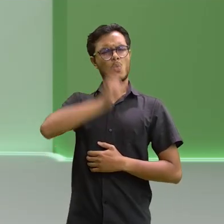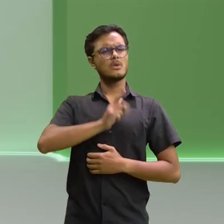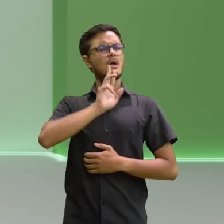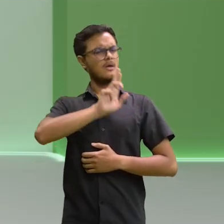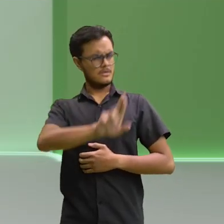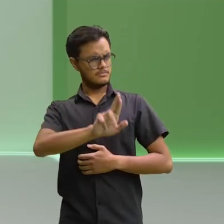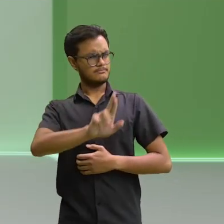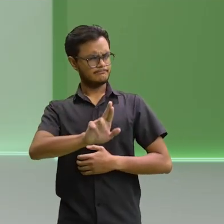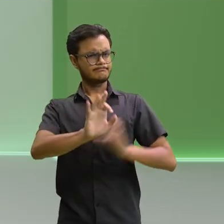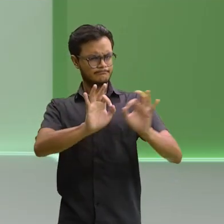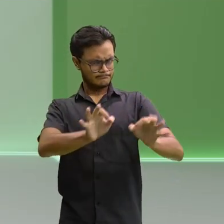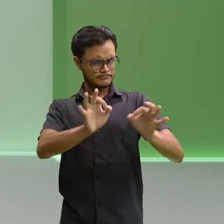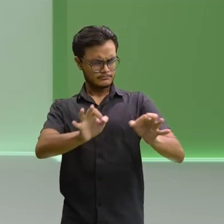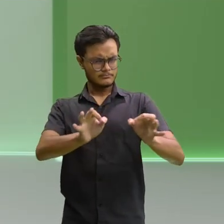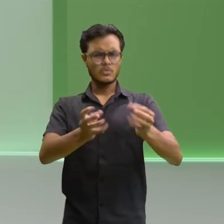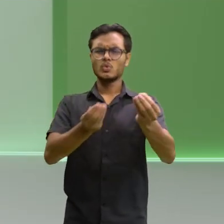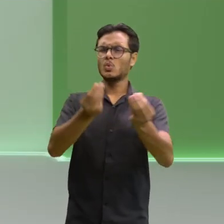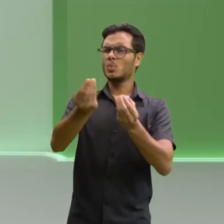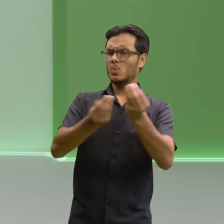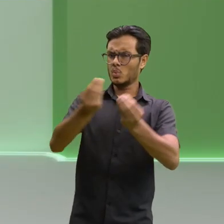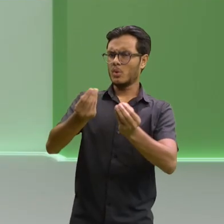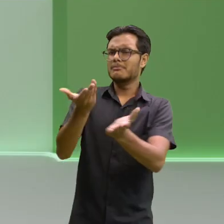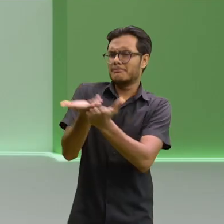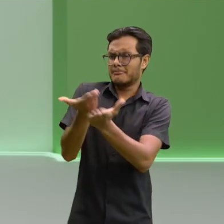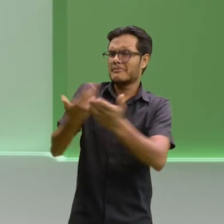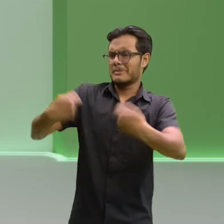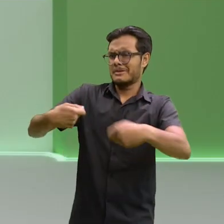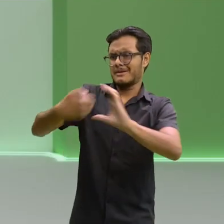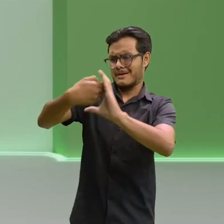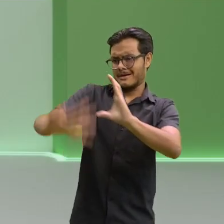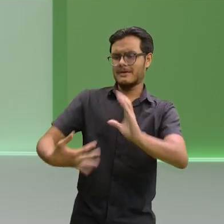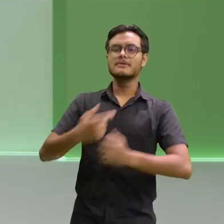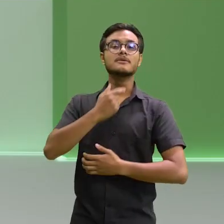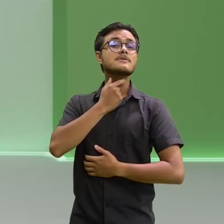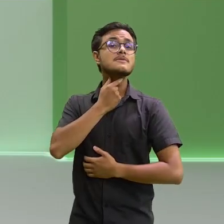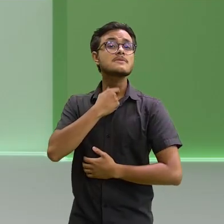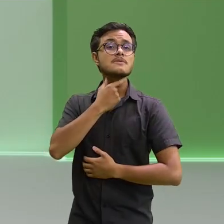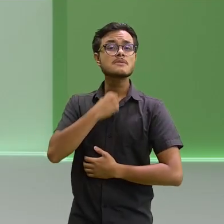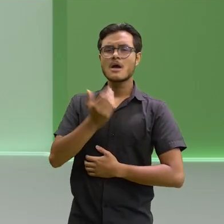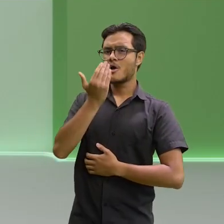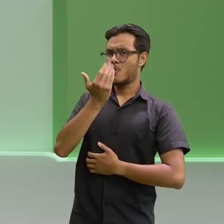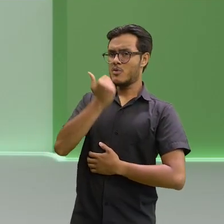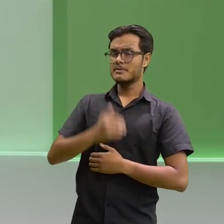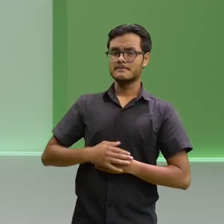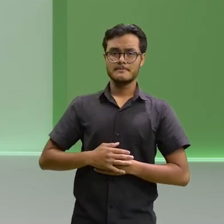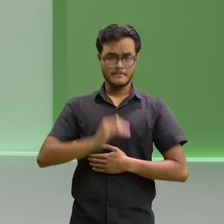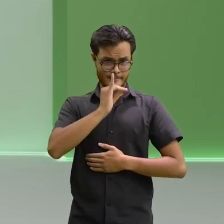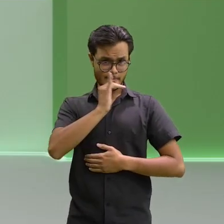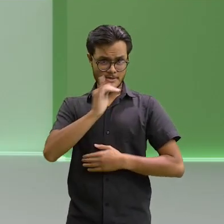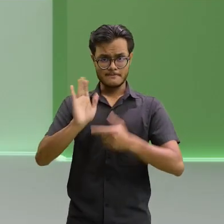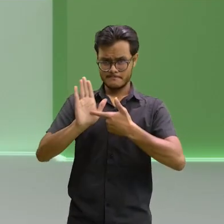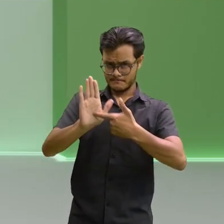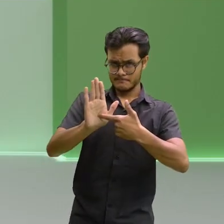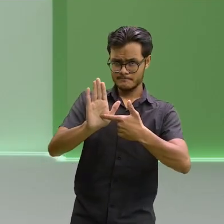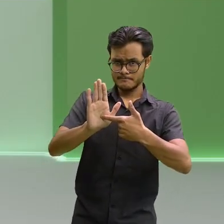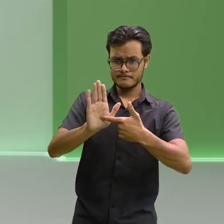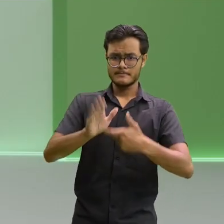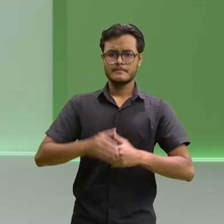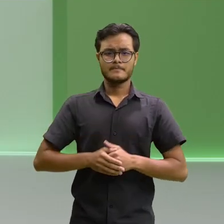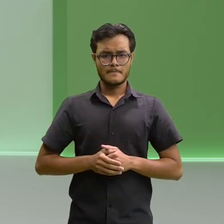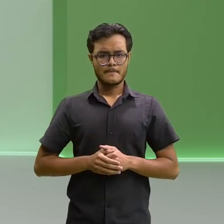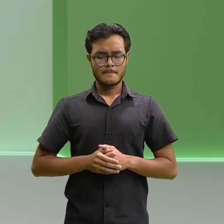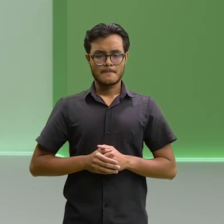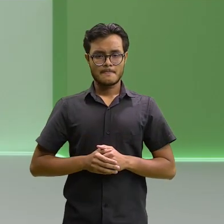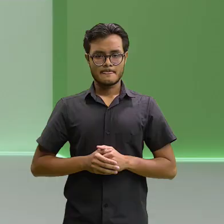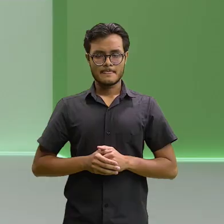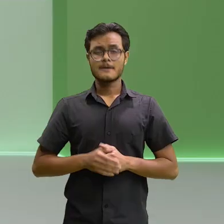entenda exatamente sobre essa mecânica da deglutição, eu trouxe para vocês aqui a parte superior